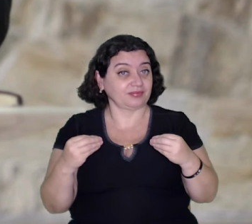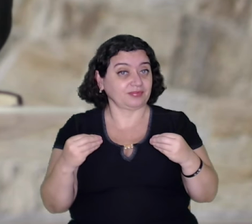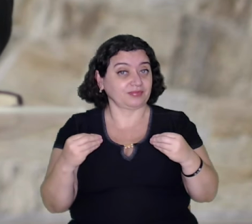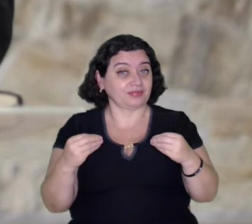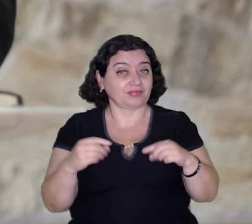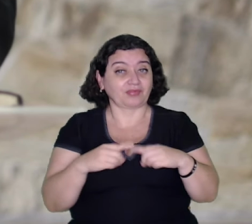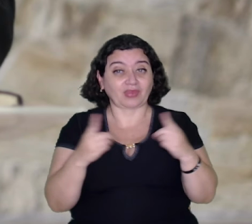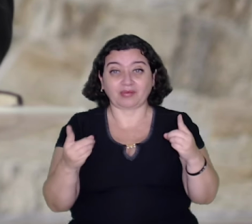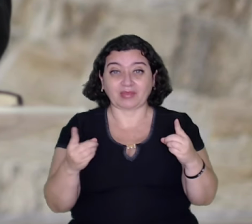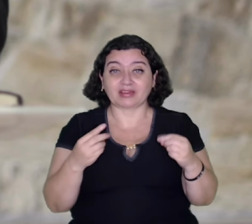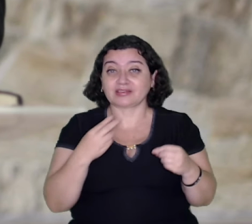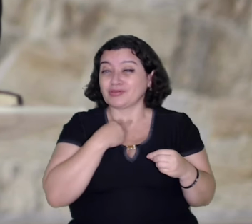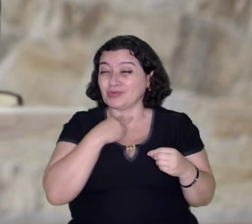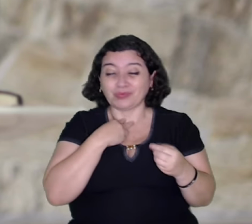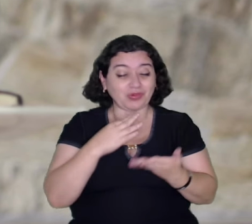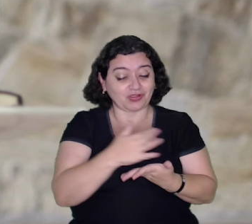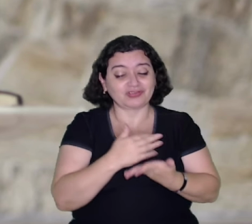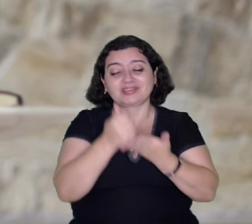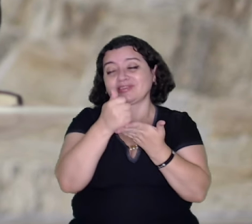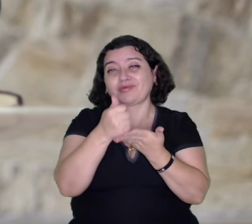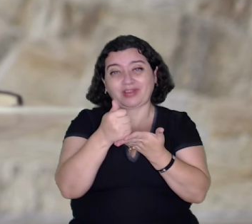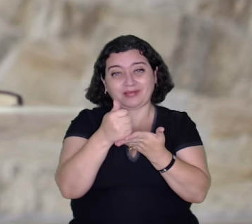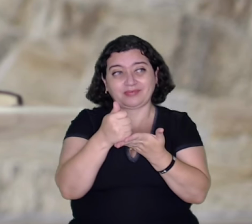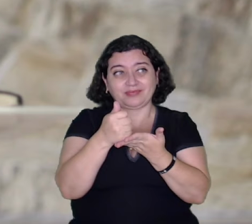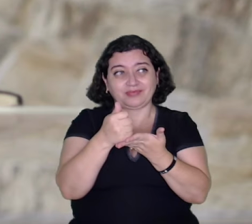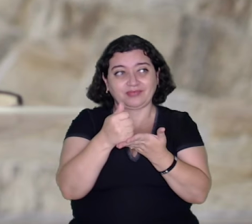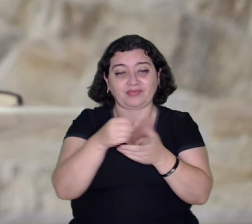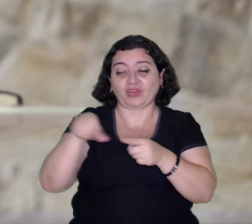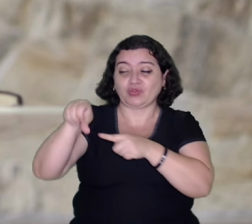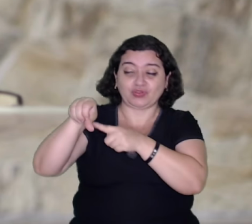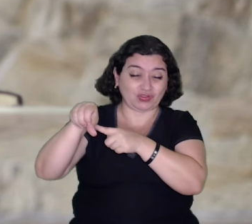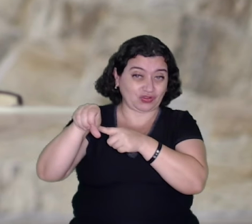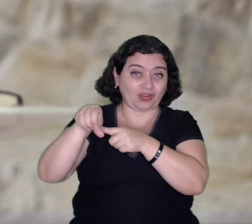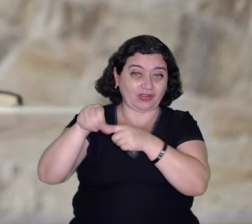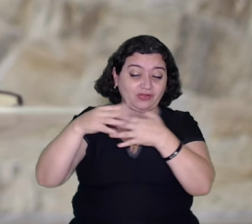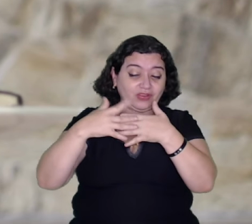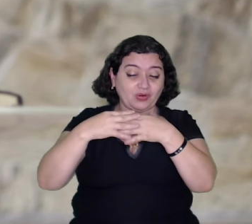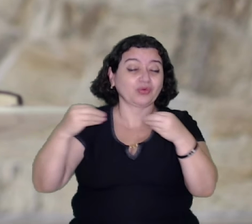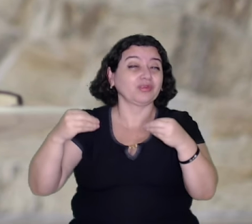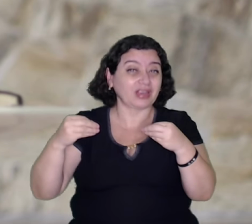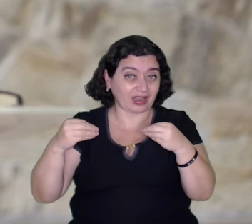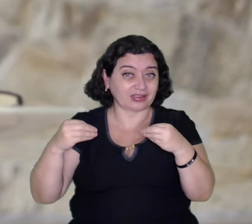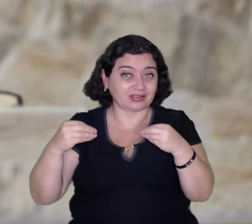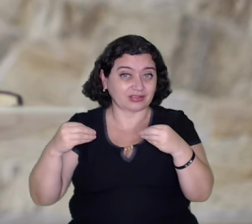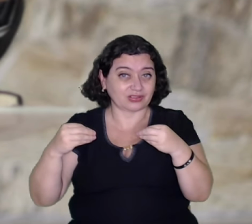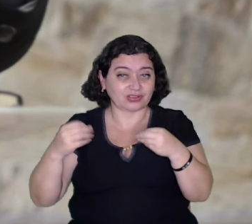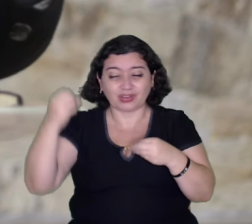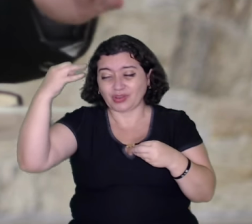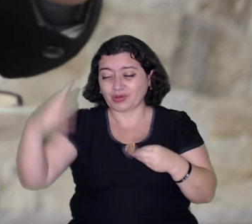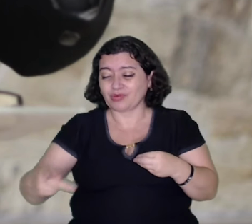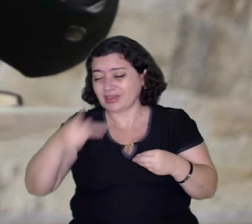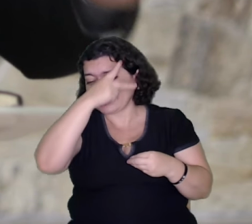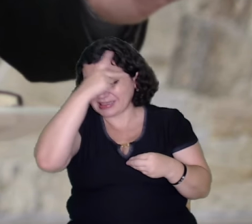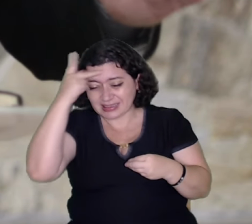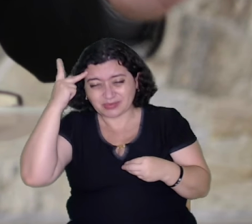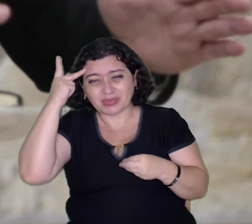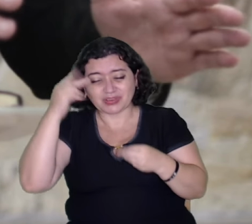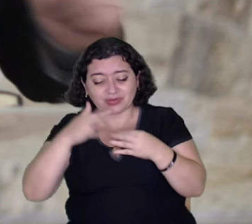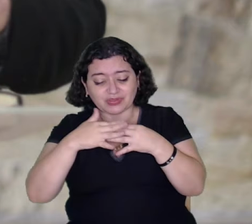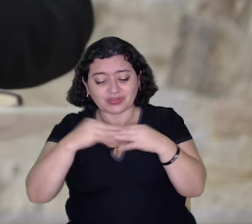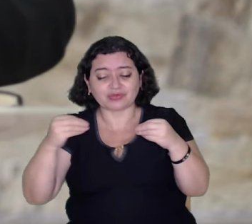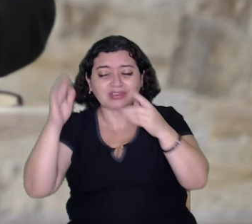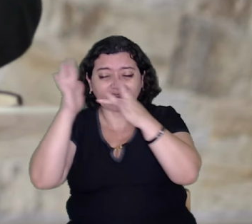mas ele não pode salvar. Aqueles 9 foram curados. Quantas pessoas foram curadas